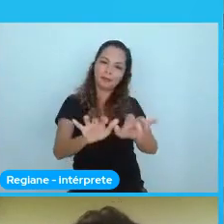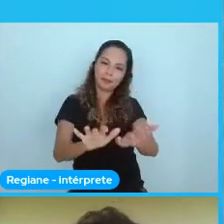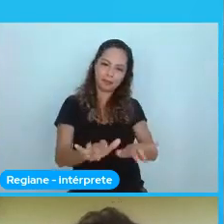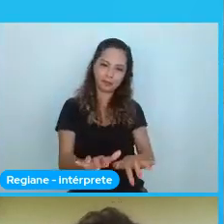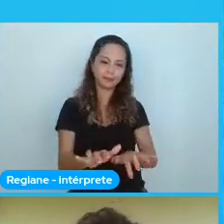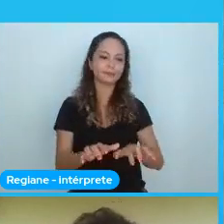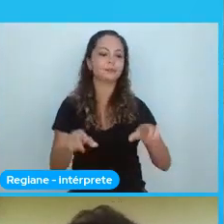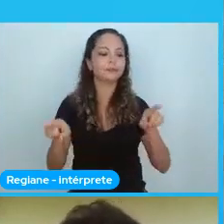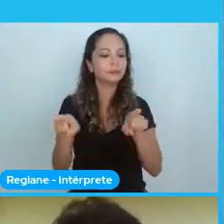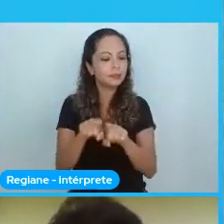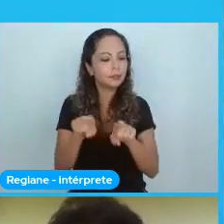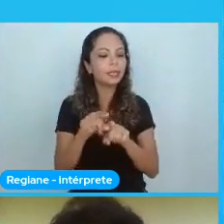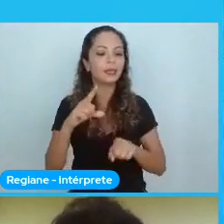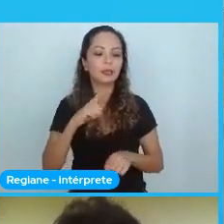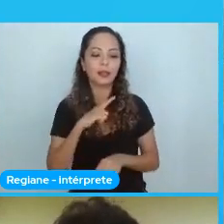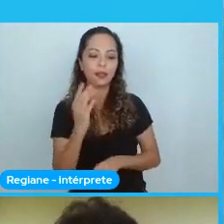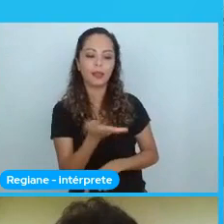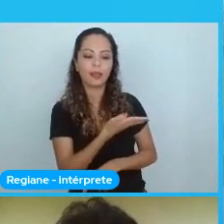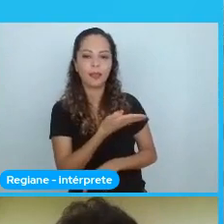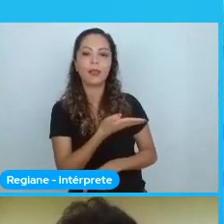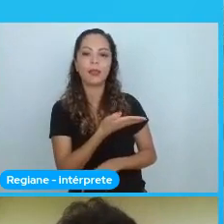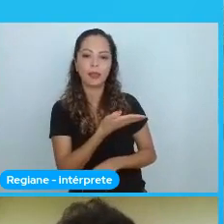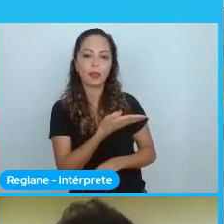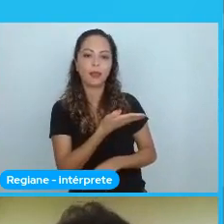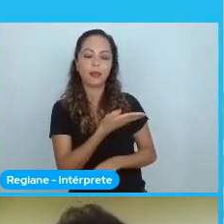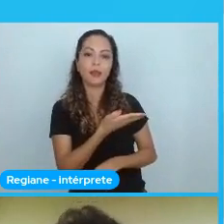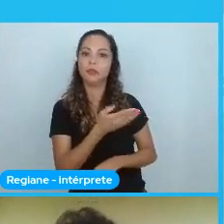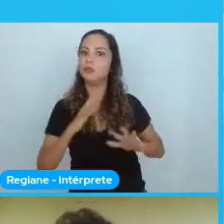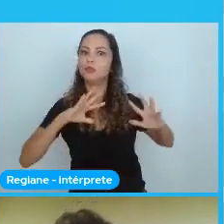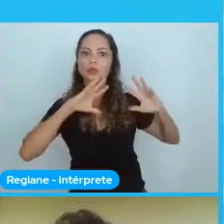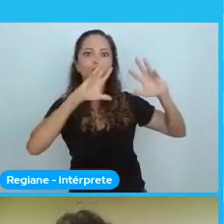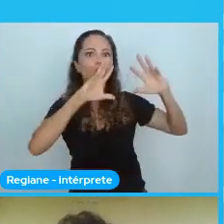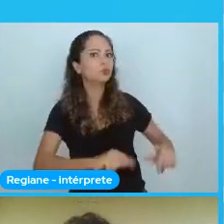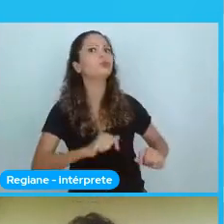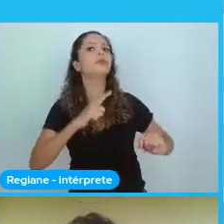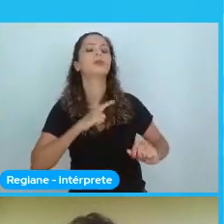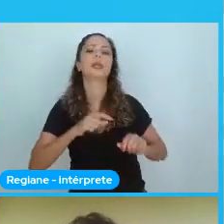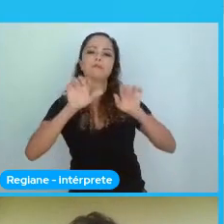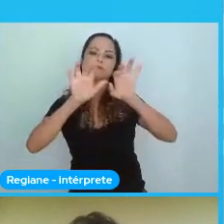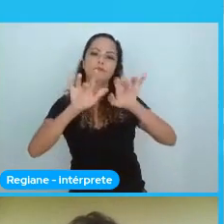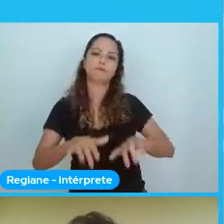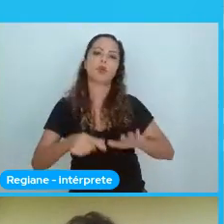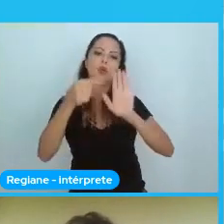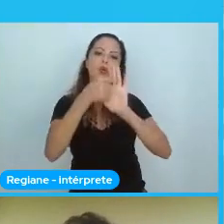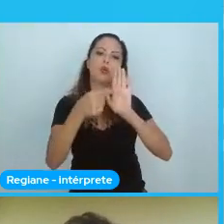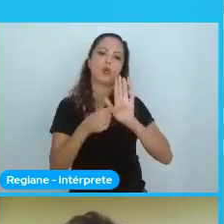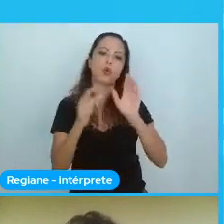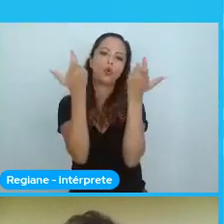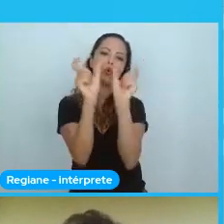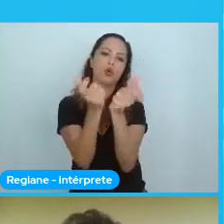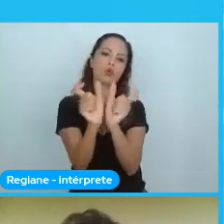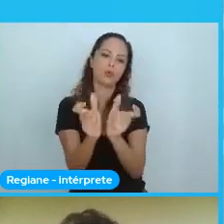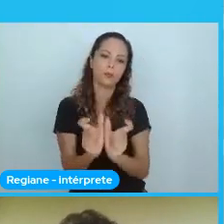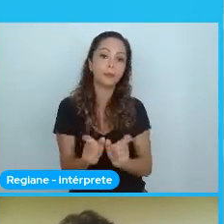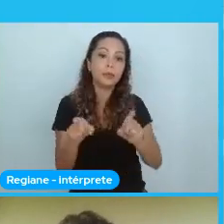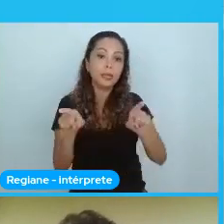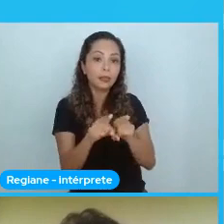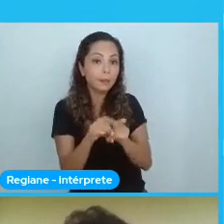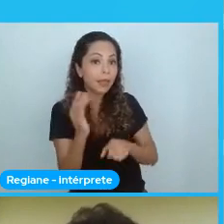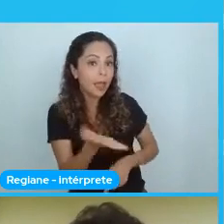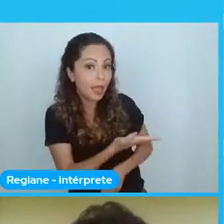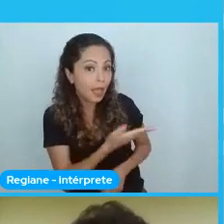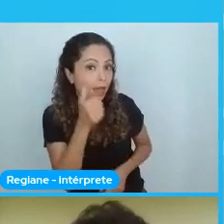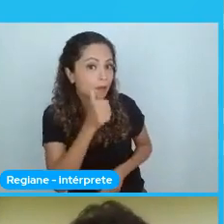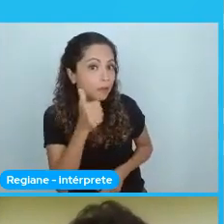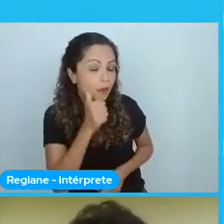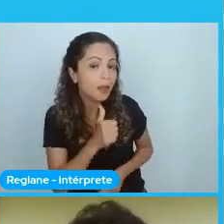é em Haskell, também tudo feito por código. E a DJ Dave, ela é americana, e cara, se tem alguém